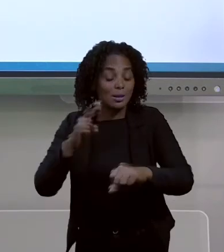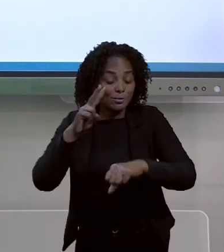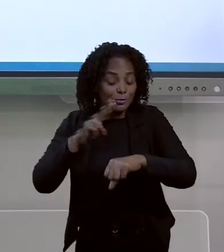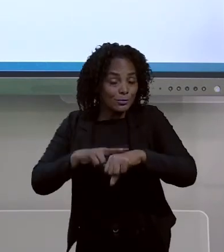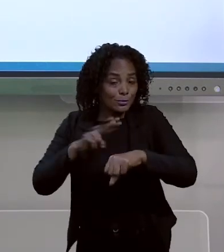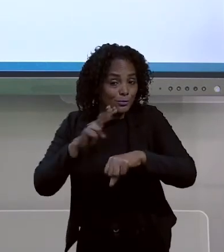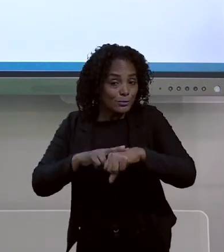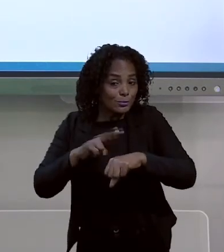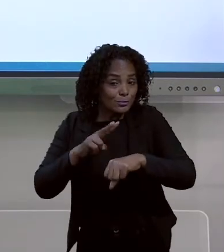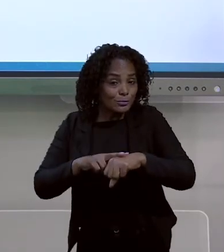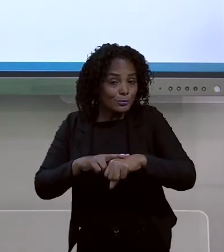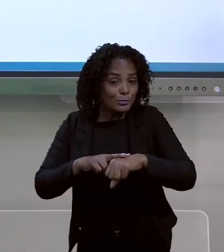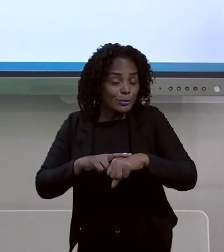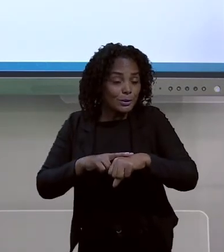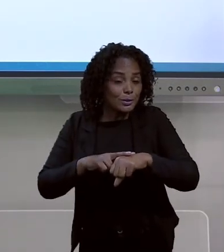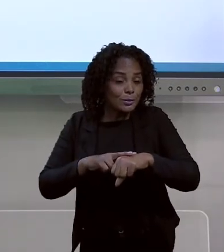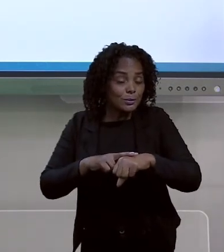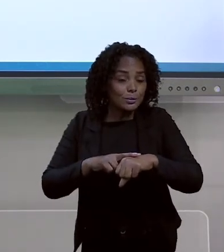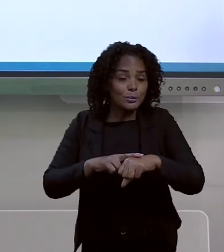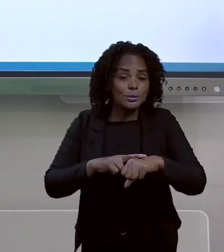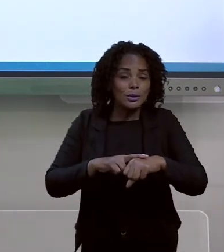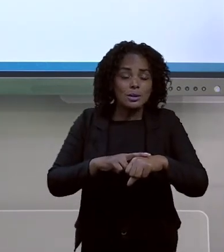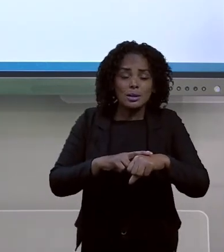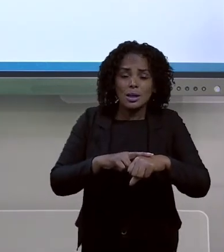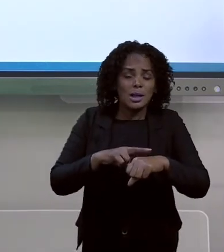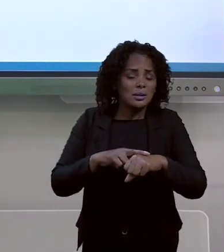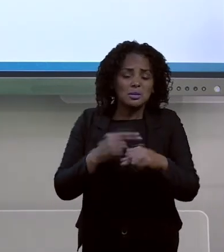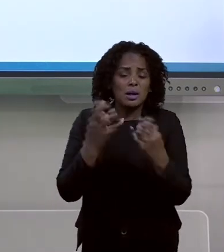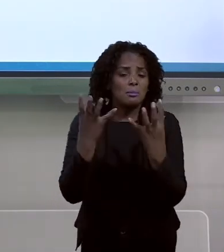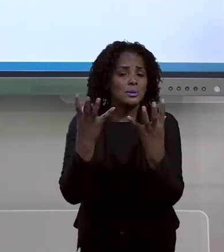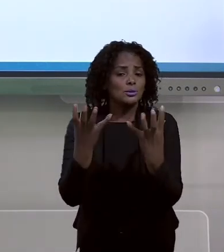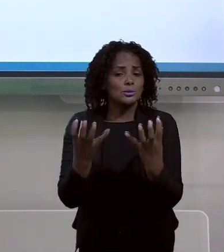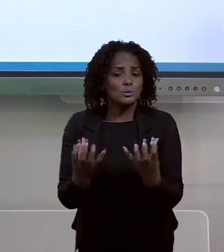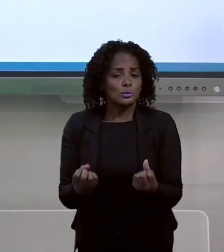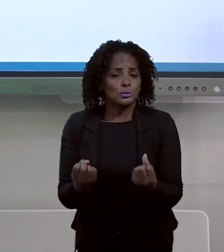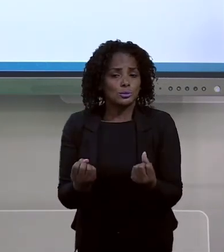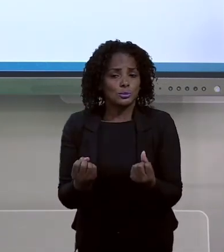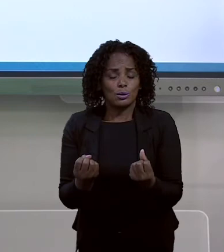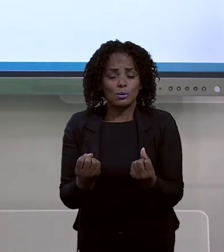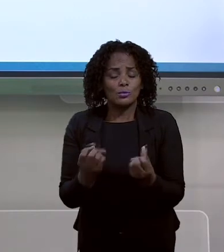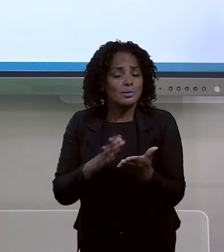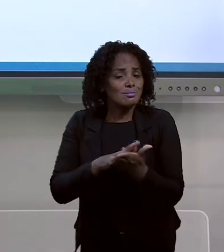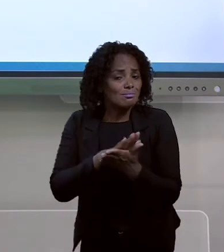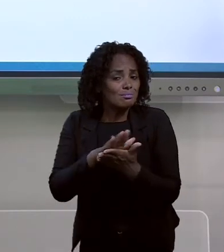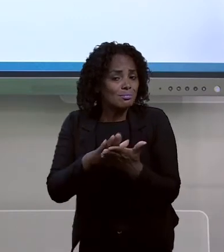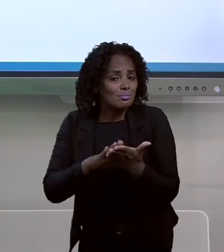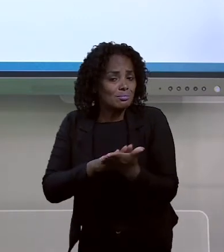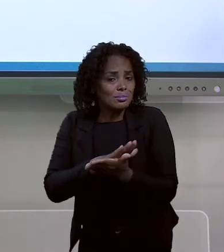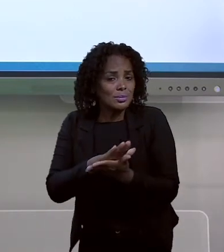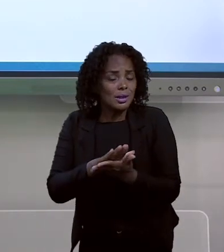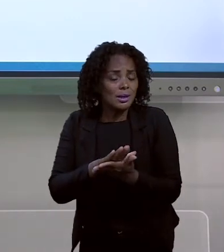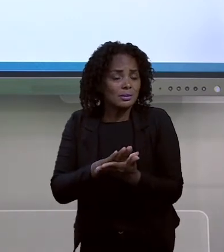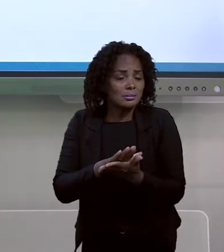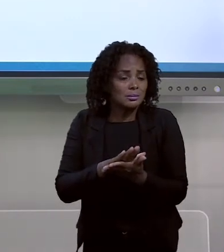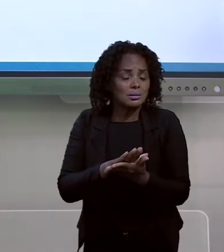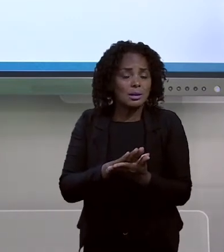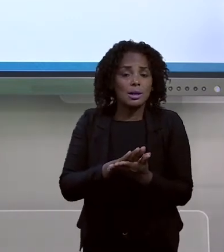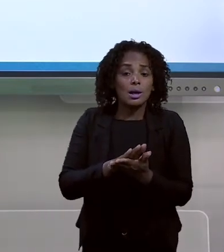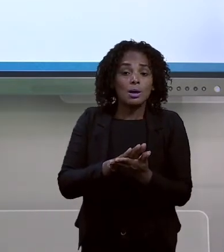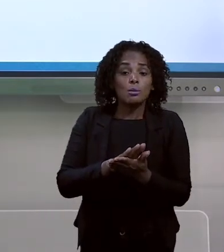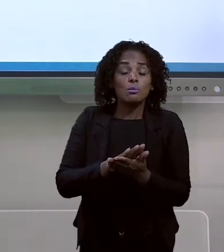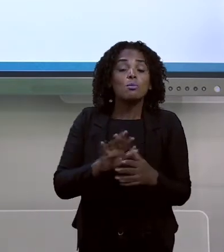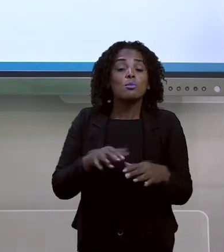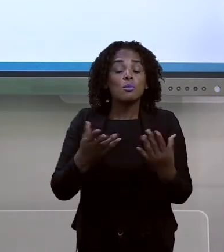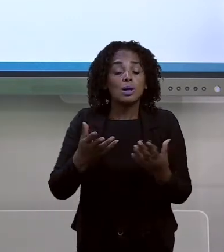ele é como se fosse um isolador. Ele não absorve. Você pode observar que mesmo depois que você utiliza o pote